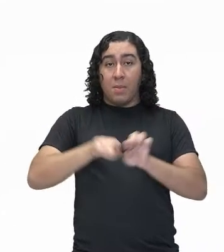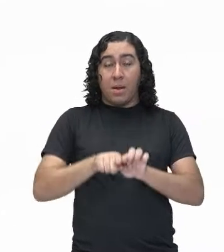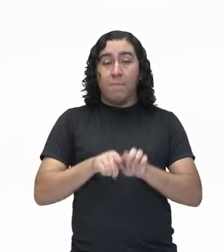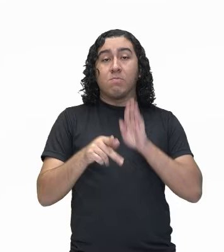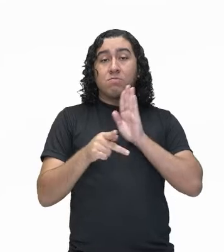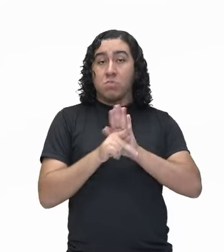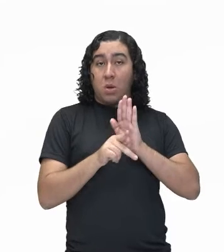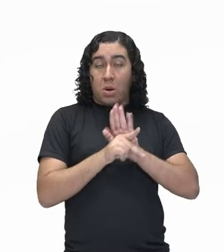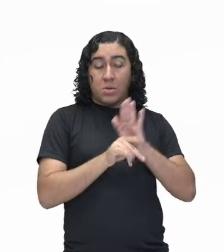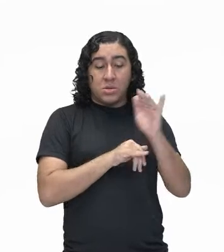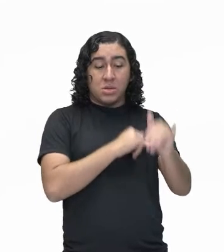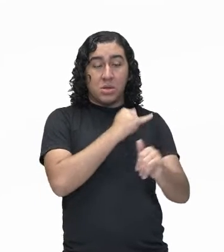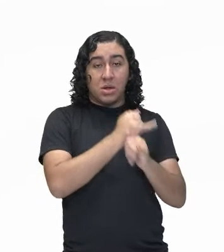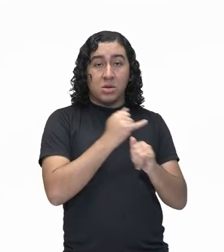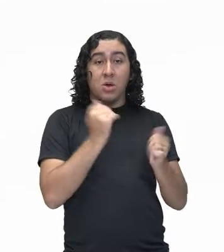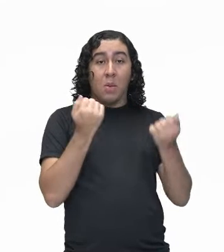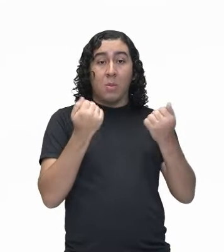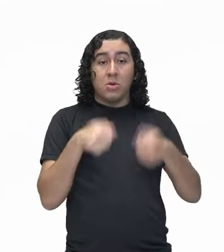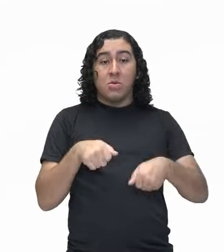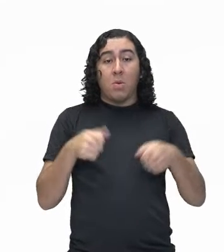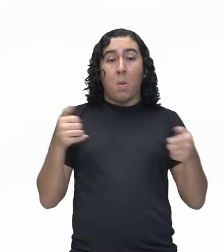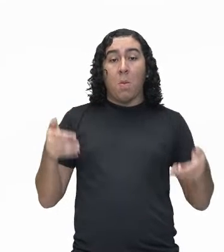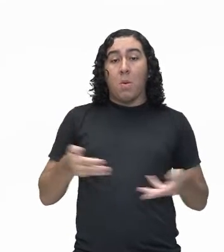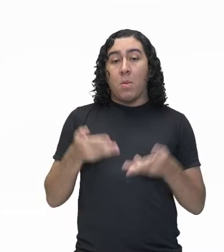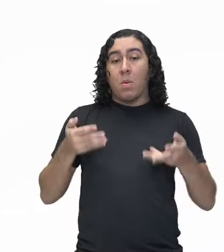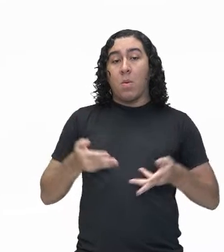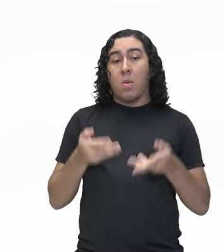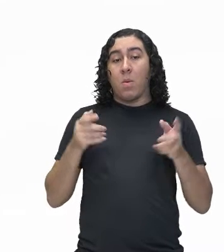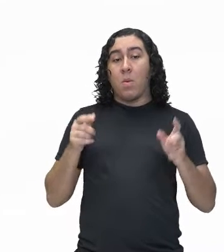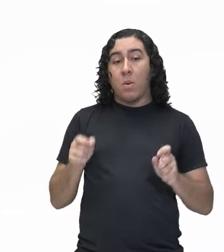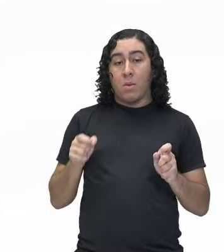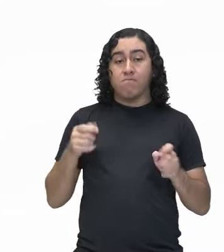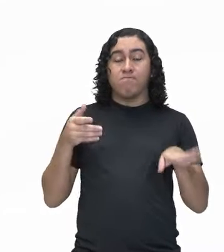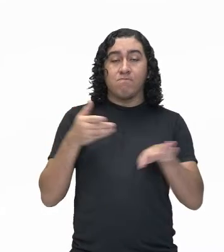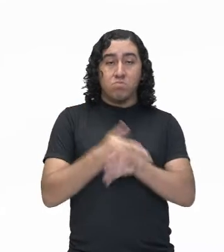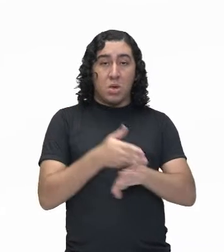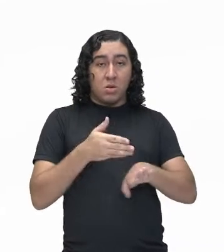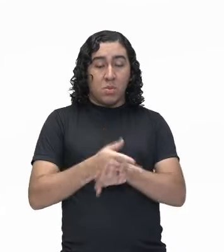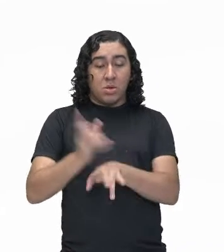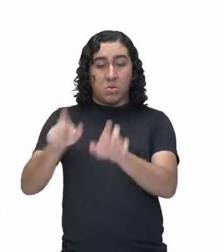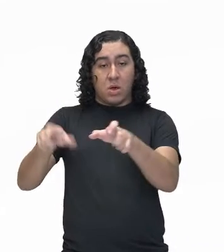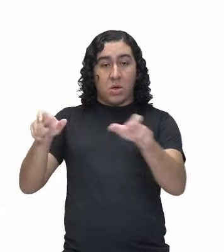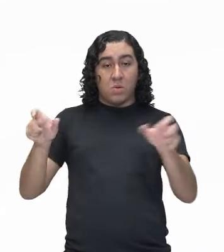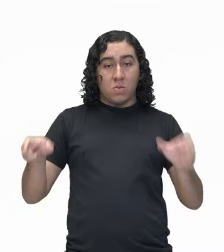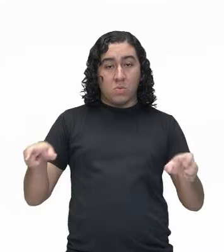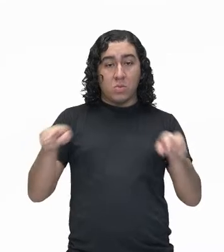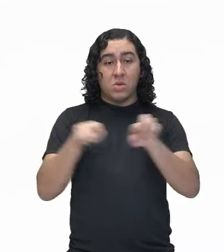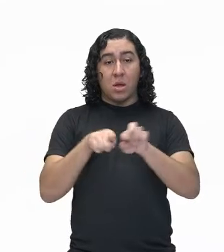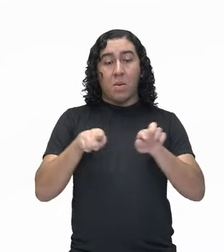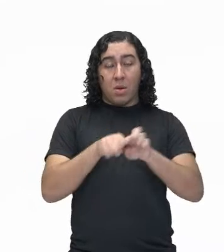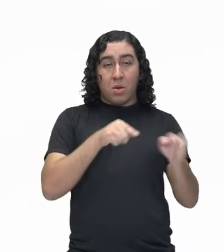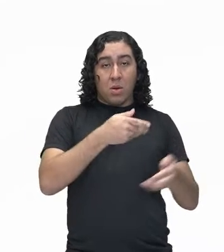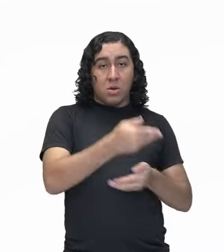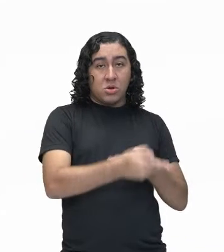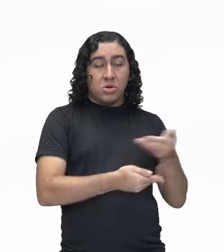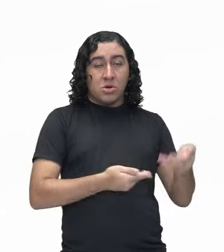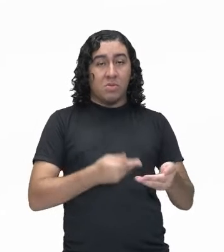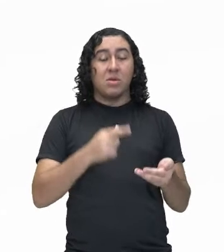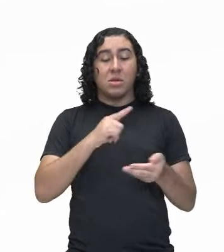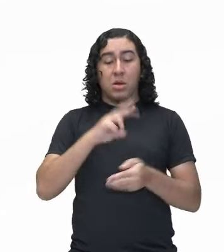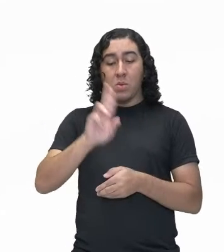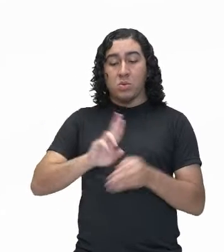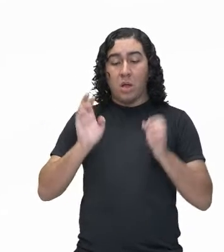digitais de modo a promover participação individual e coletiva de